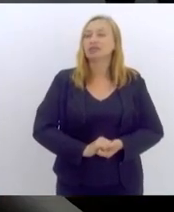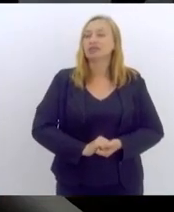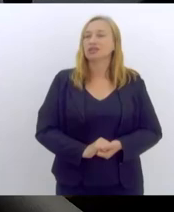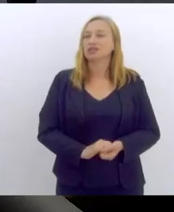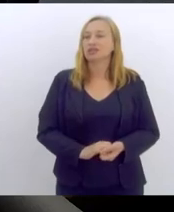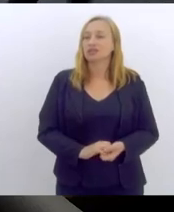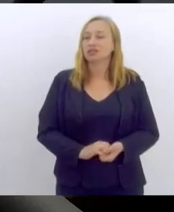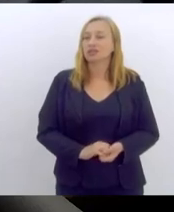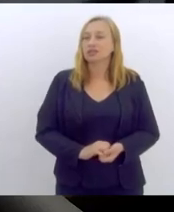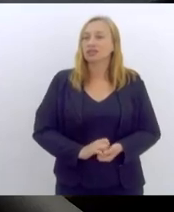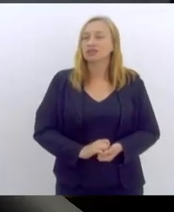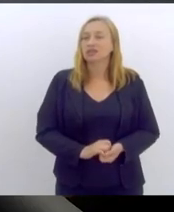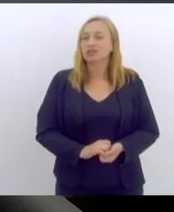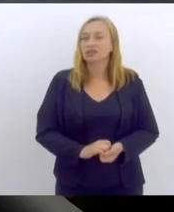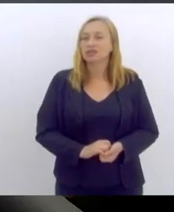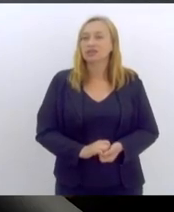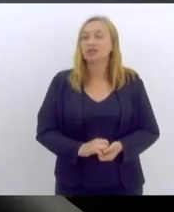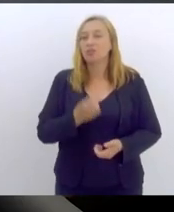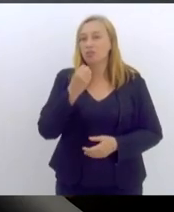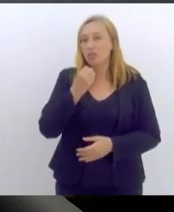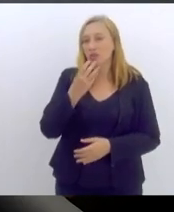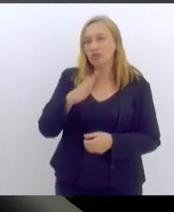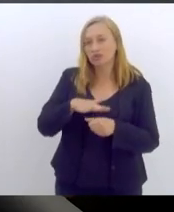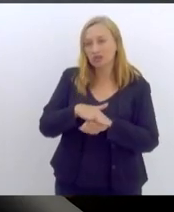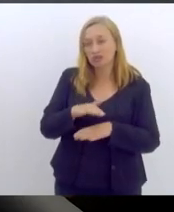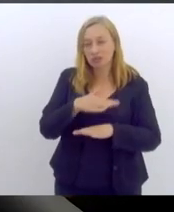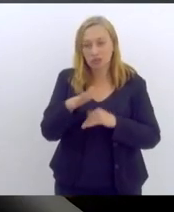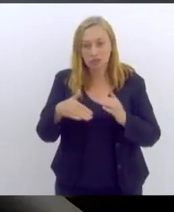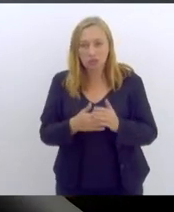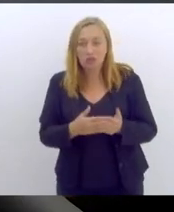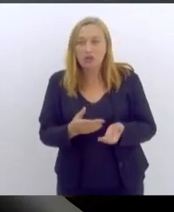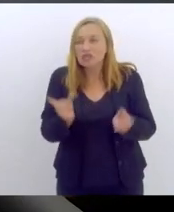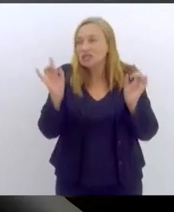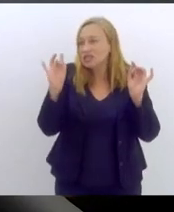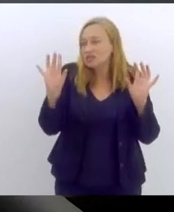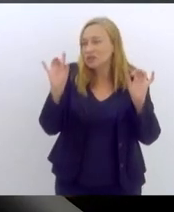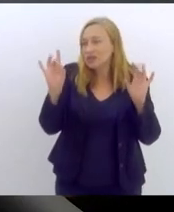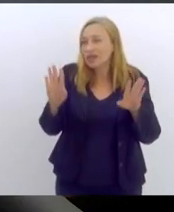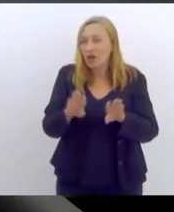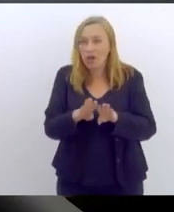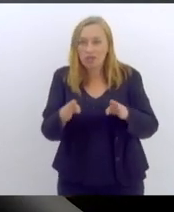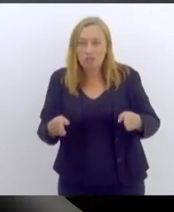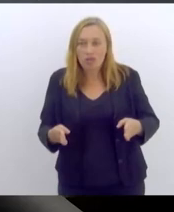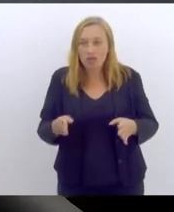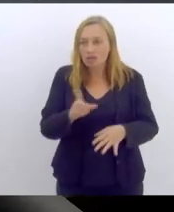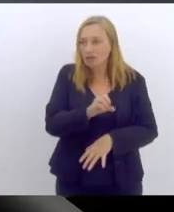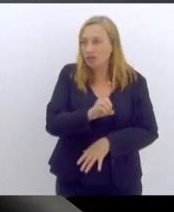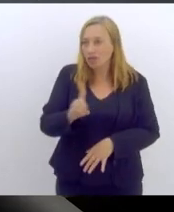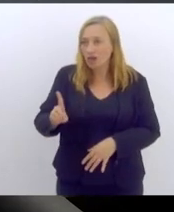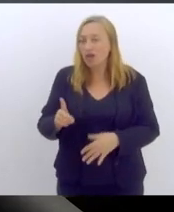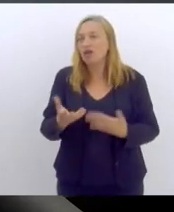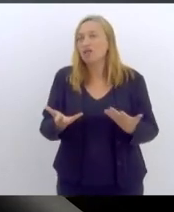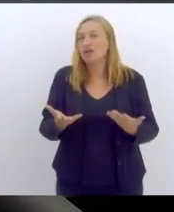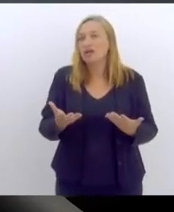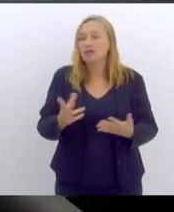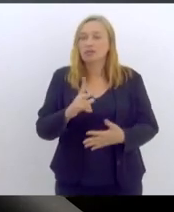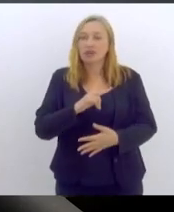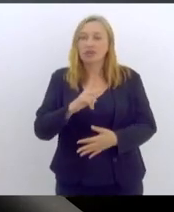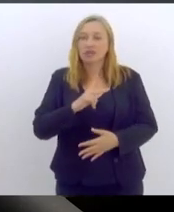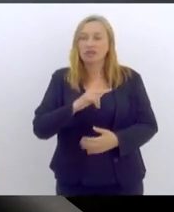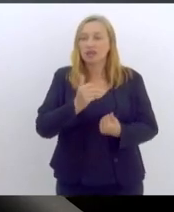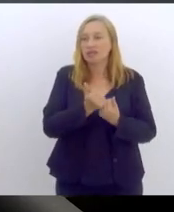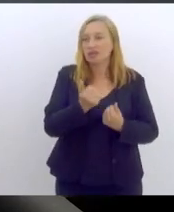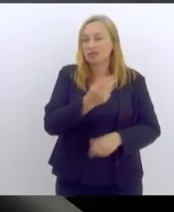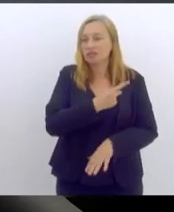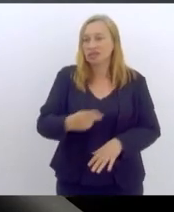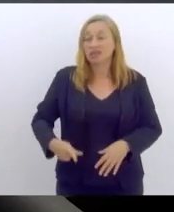Boa noite a todas e todos. Uma saudação especial à mesa, particularmente à nossa vice-presidenta,